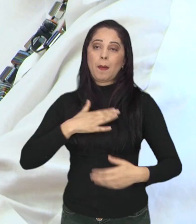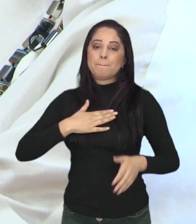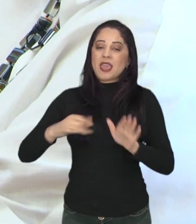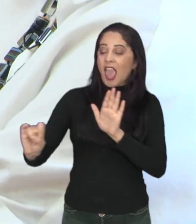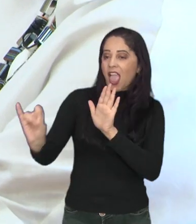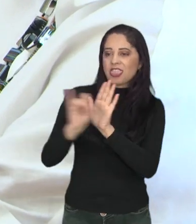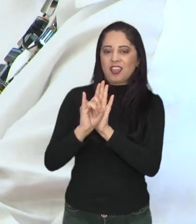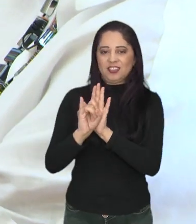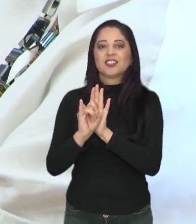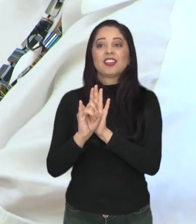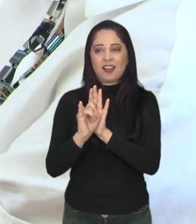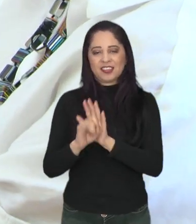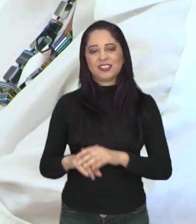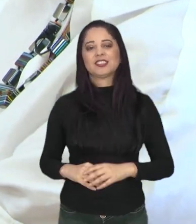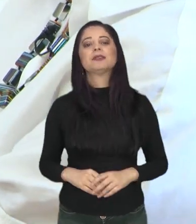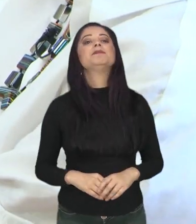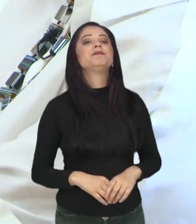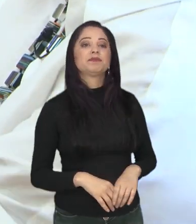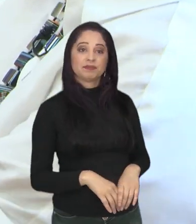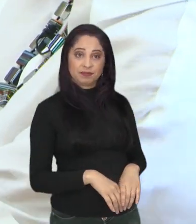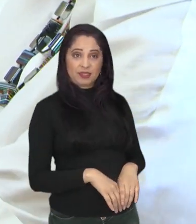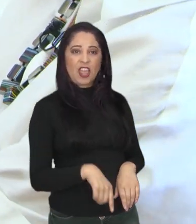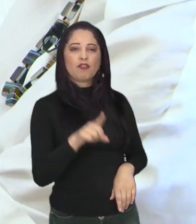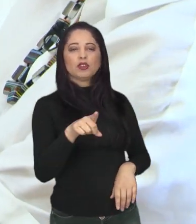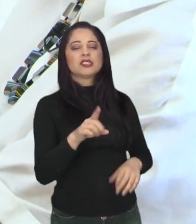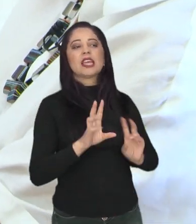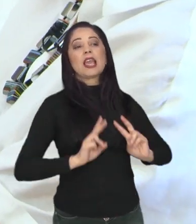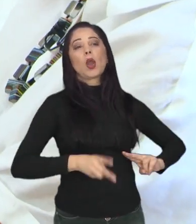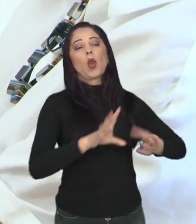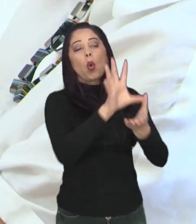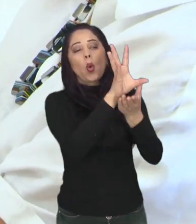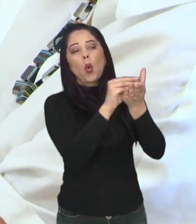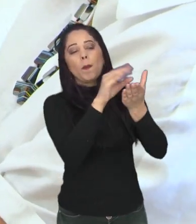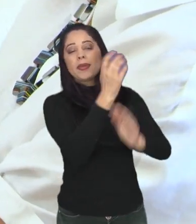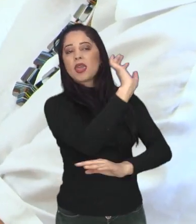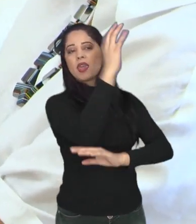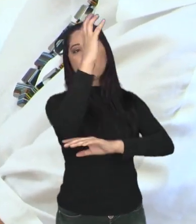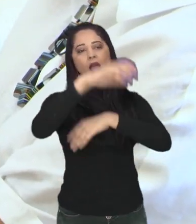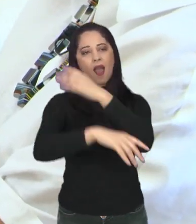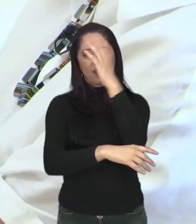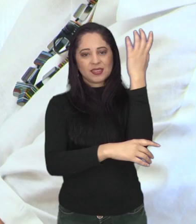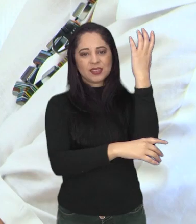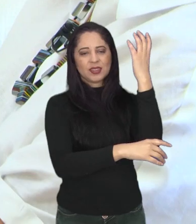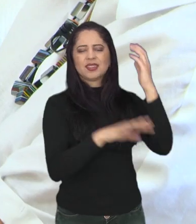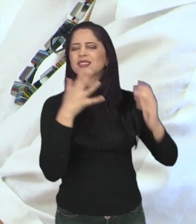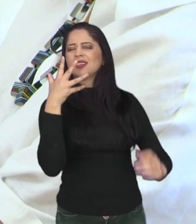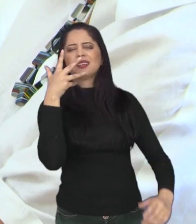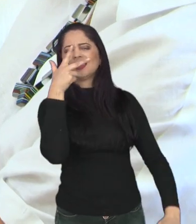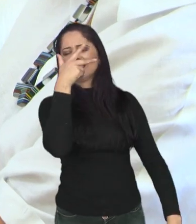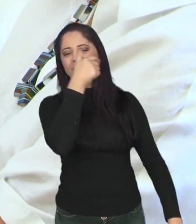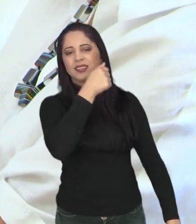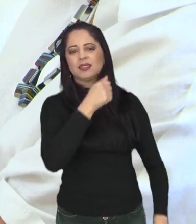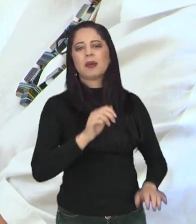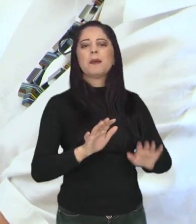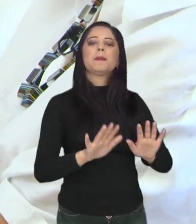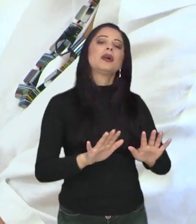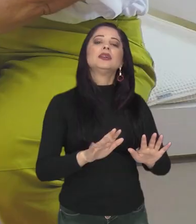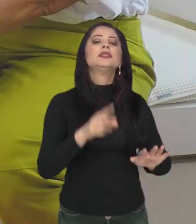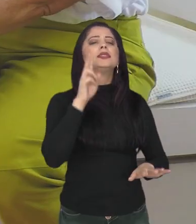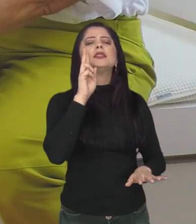eu criei além da minha identidade a inspiração vem da natureza é tudo muito lindo